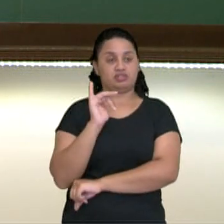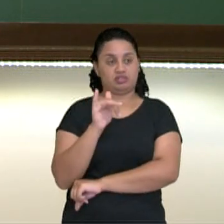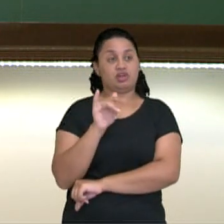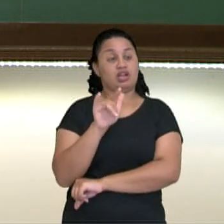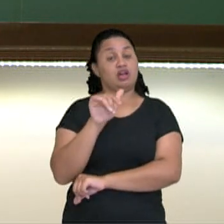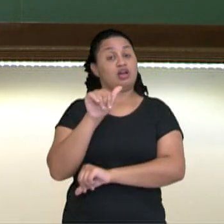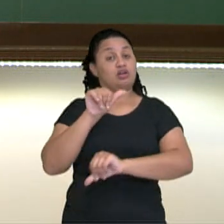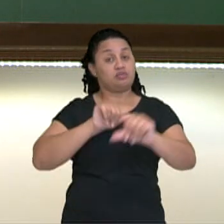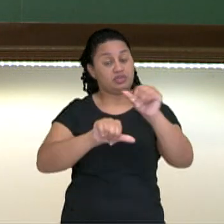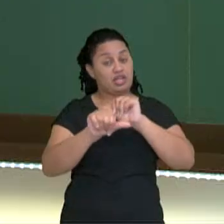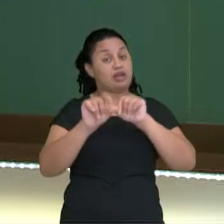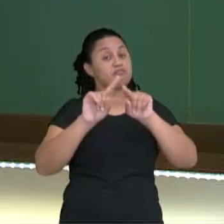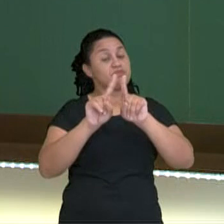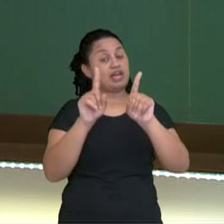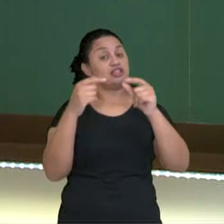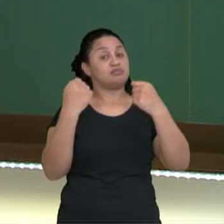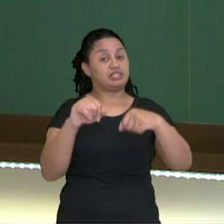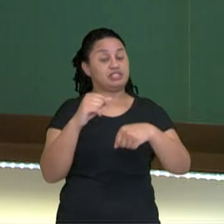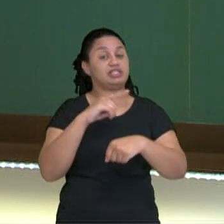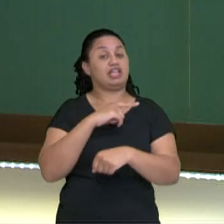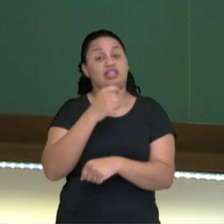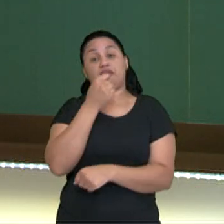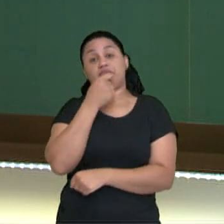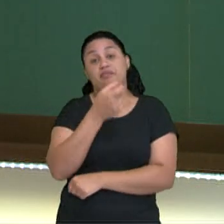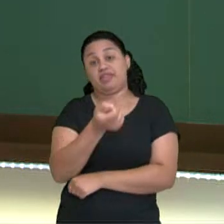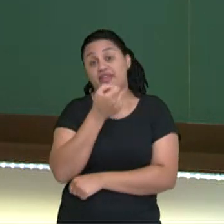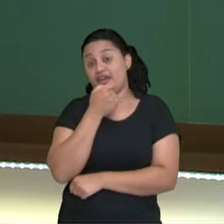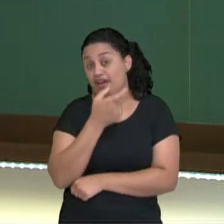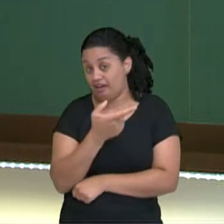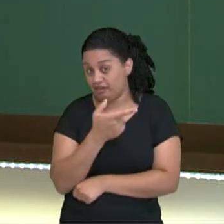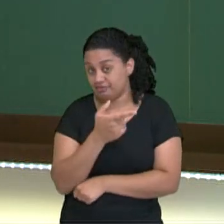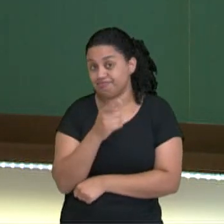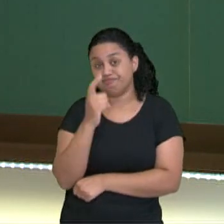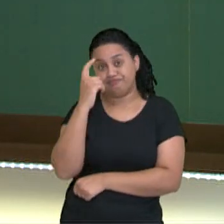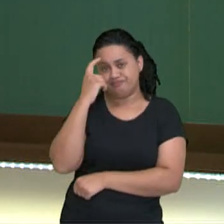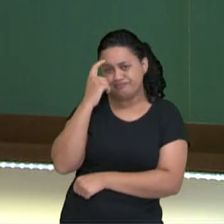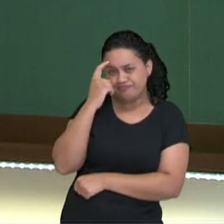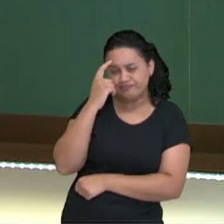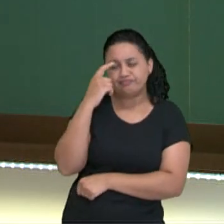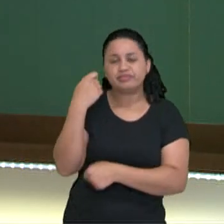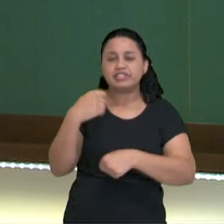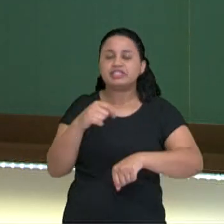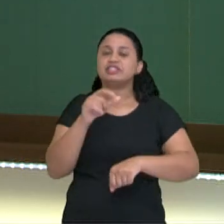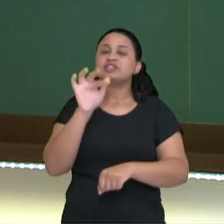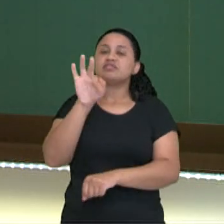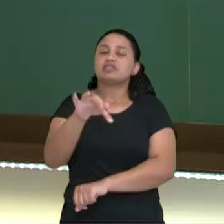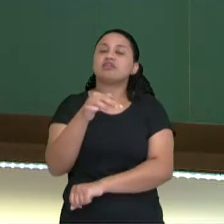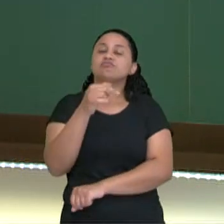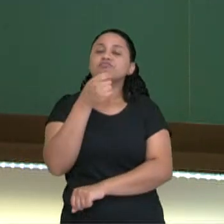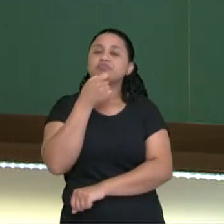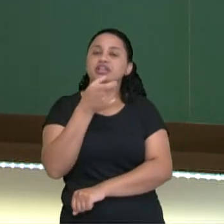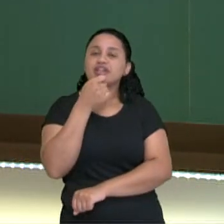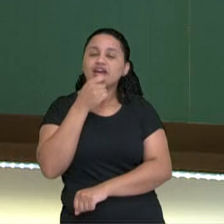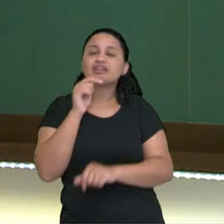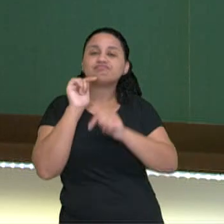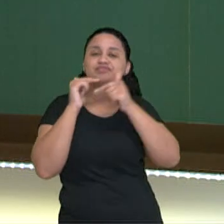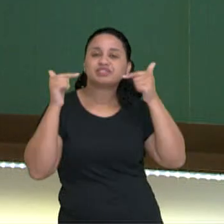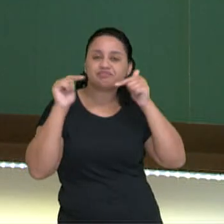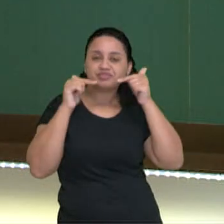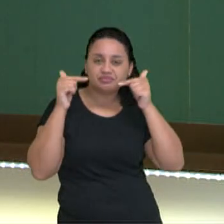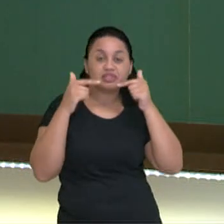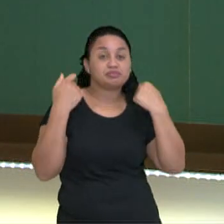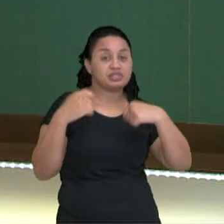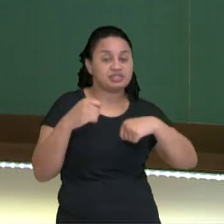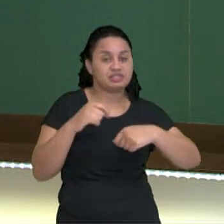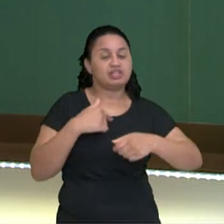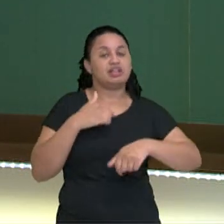alteração, a piada ainda precisará ter humor. Então pense nisso que tem que terminar, o fim tem que ser com humor.